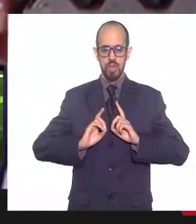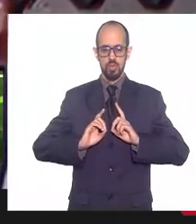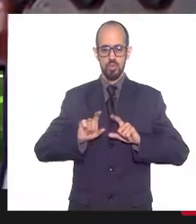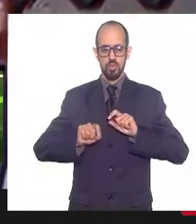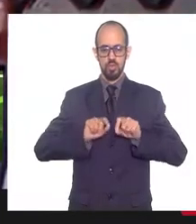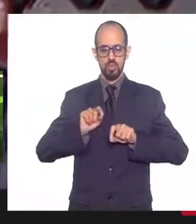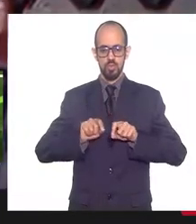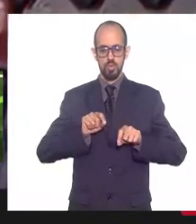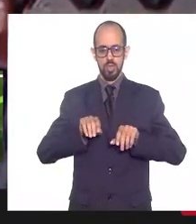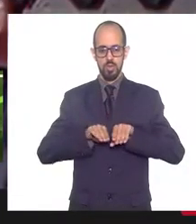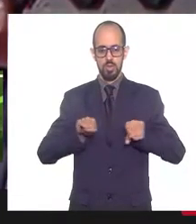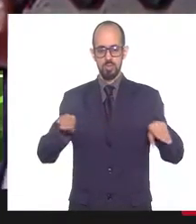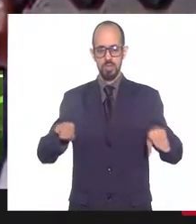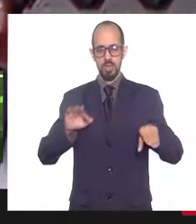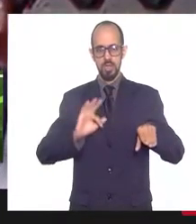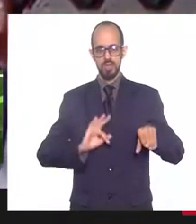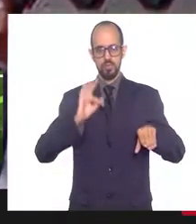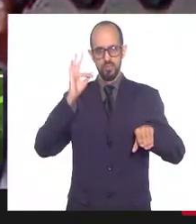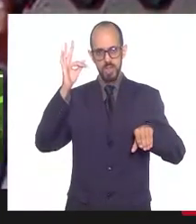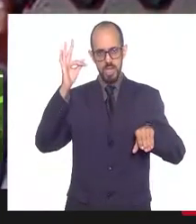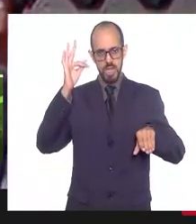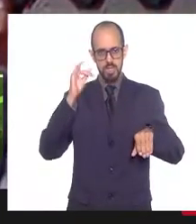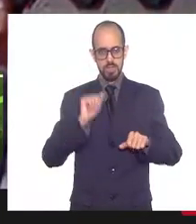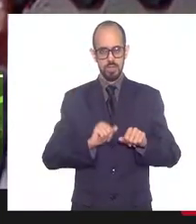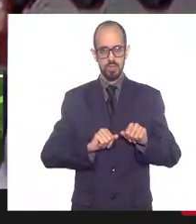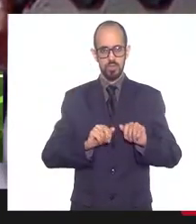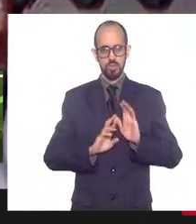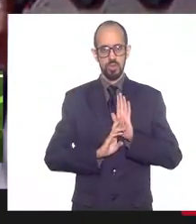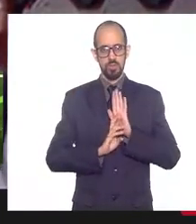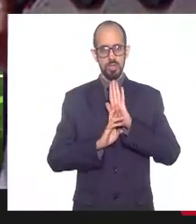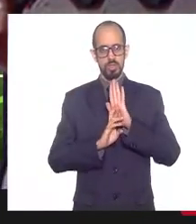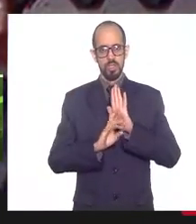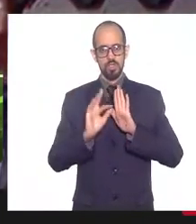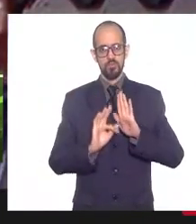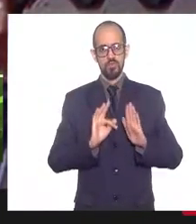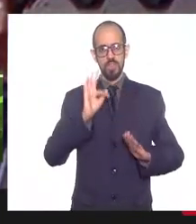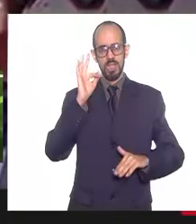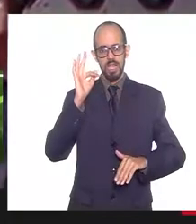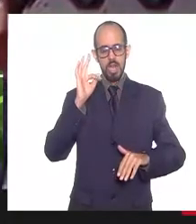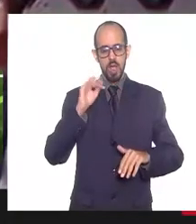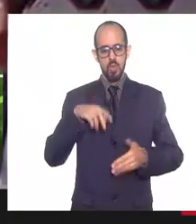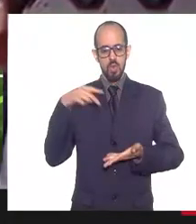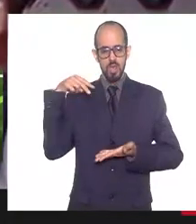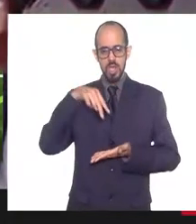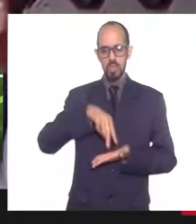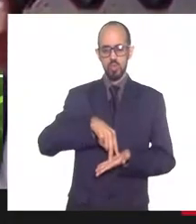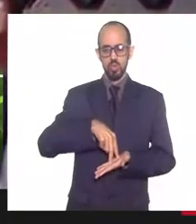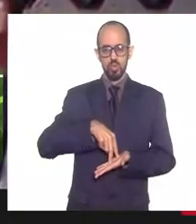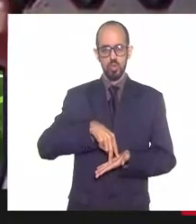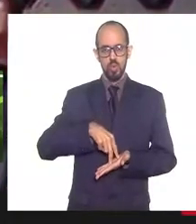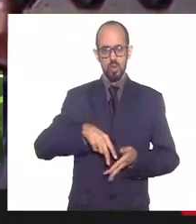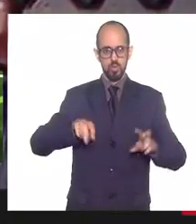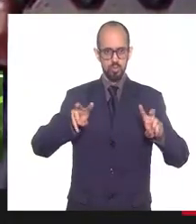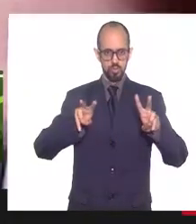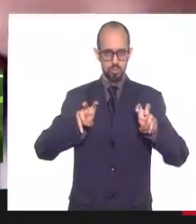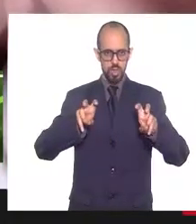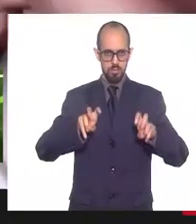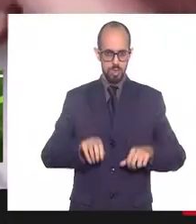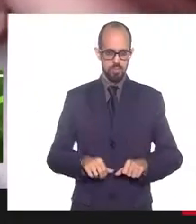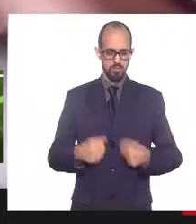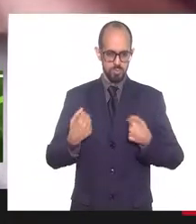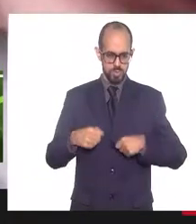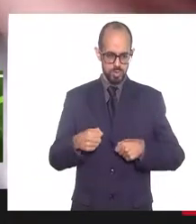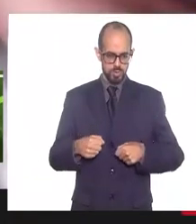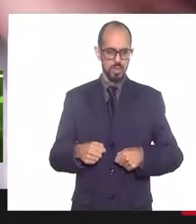as bancadas federais, né, as representações federais que atuam diretamente nesse tema. Esse tema precisa